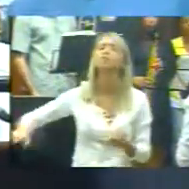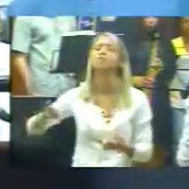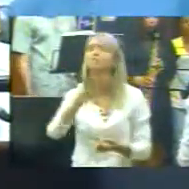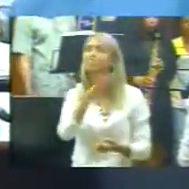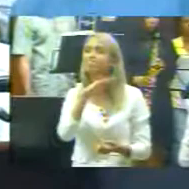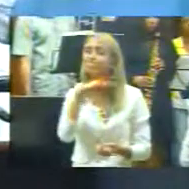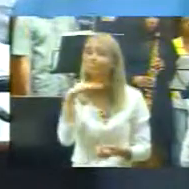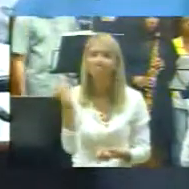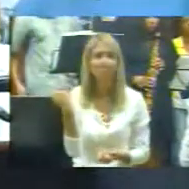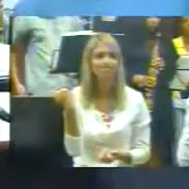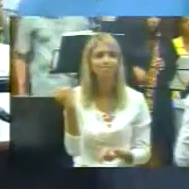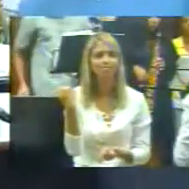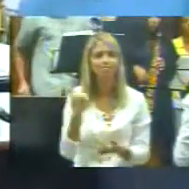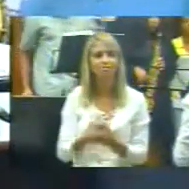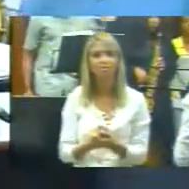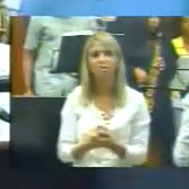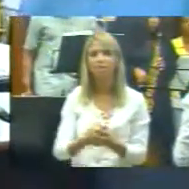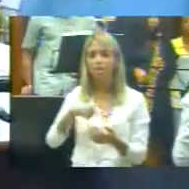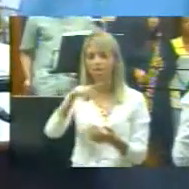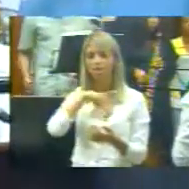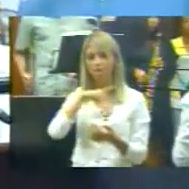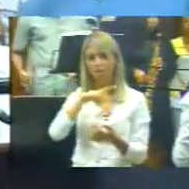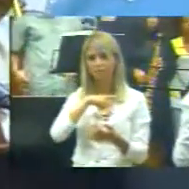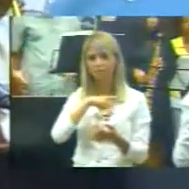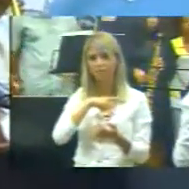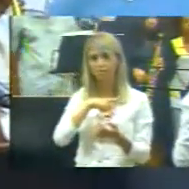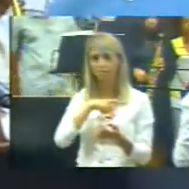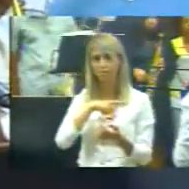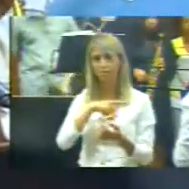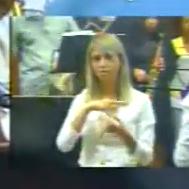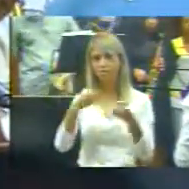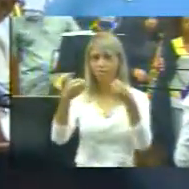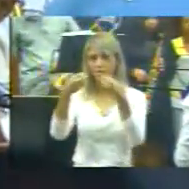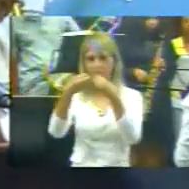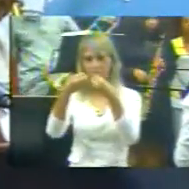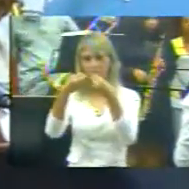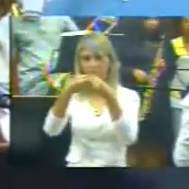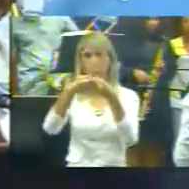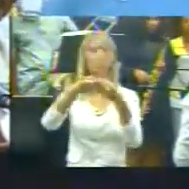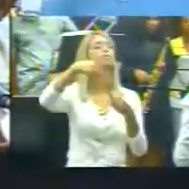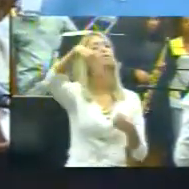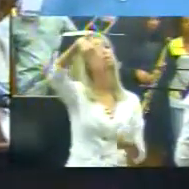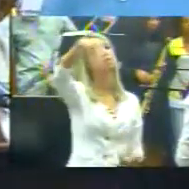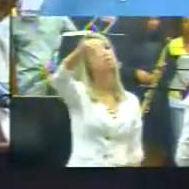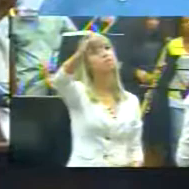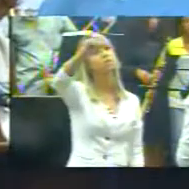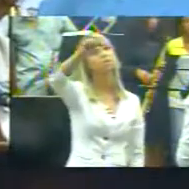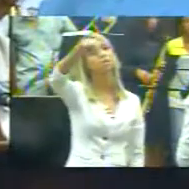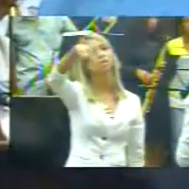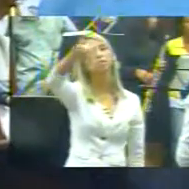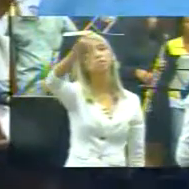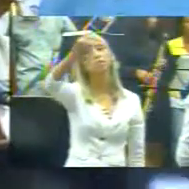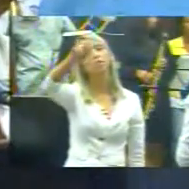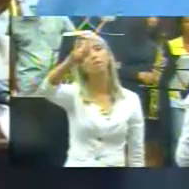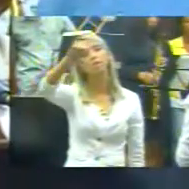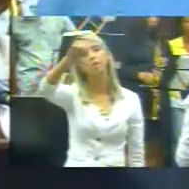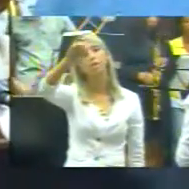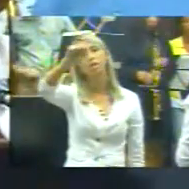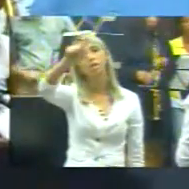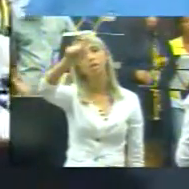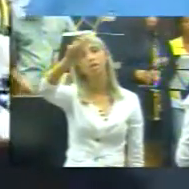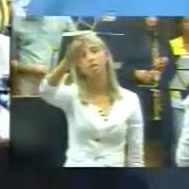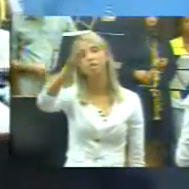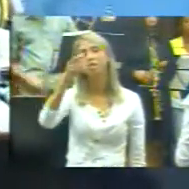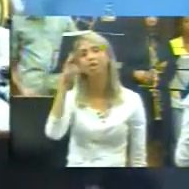ali, no Monte Alegre, na nossa sede, e, às vezes, vemos o comércio fechado. Vocês estão